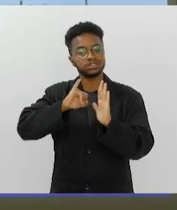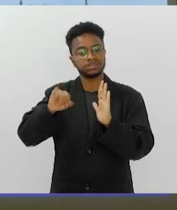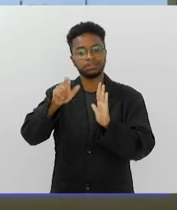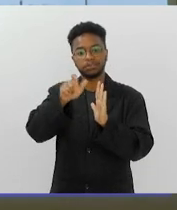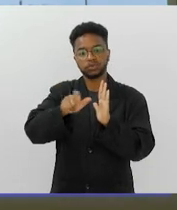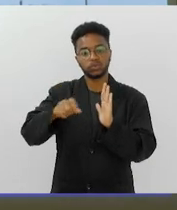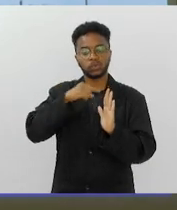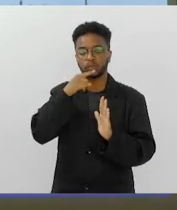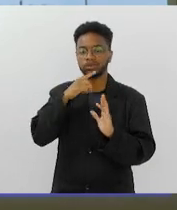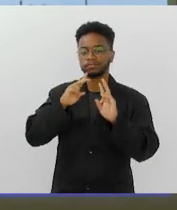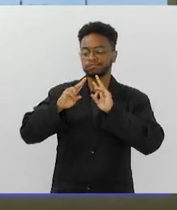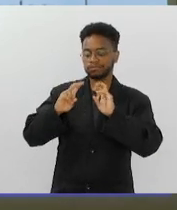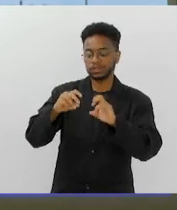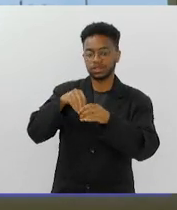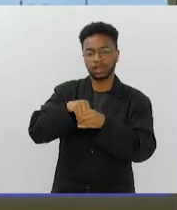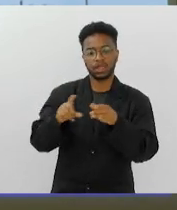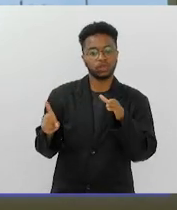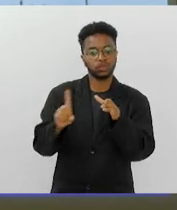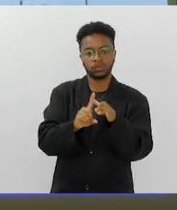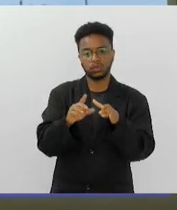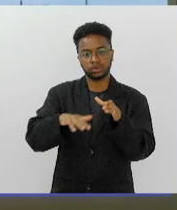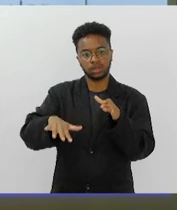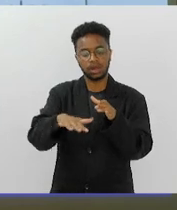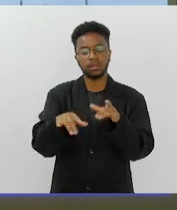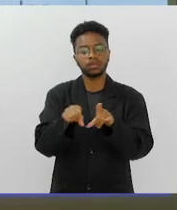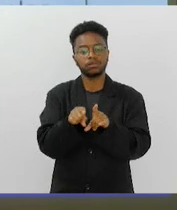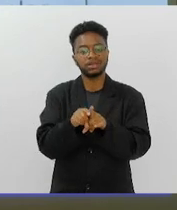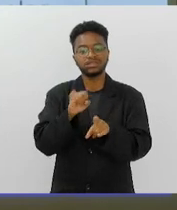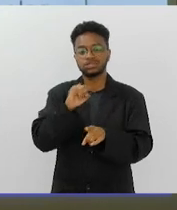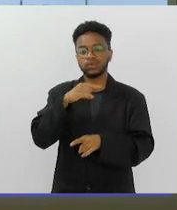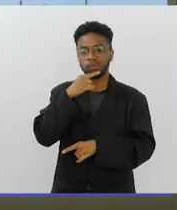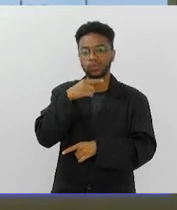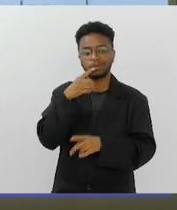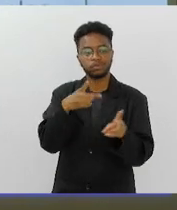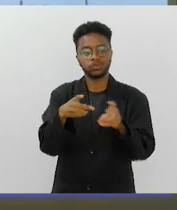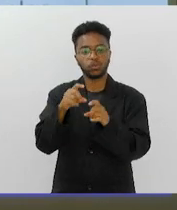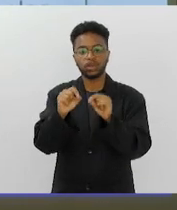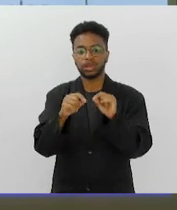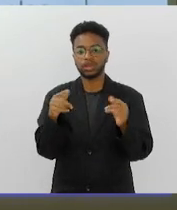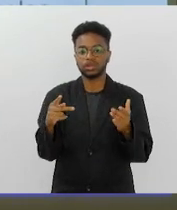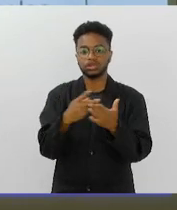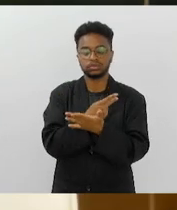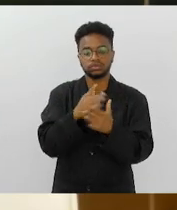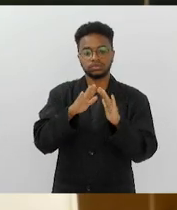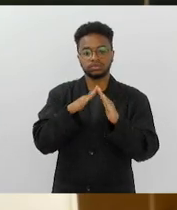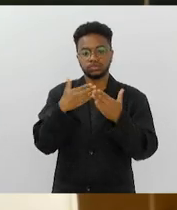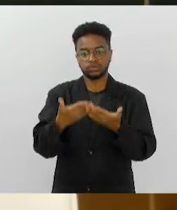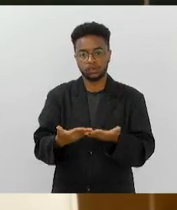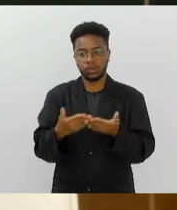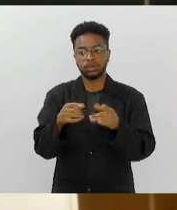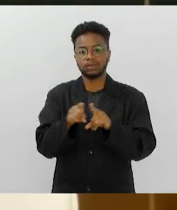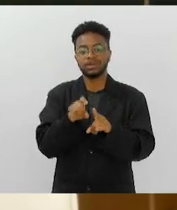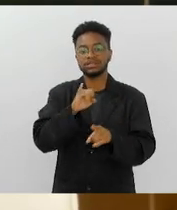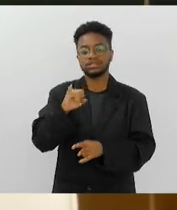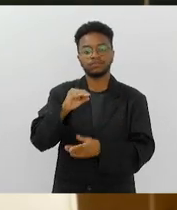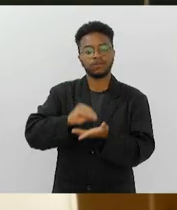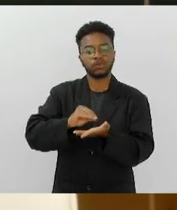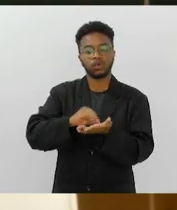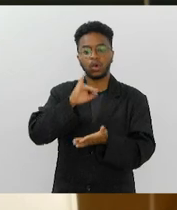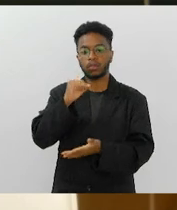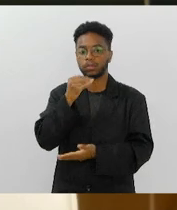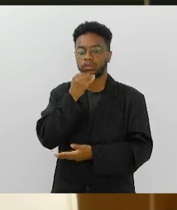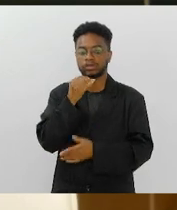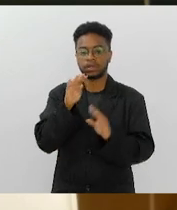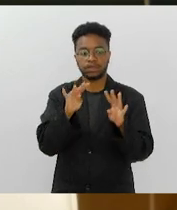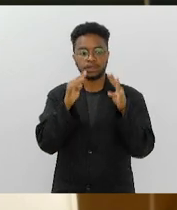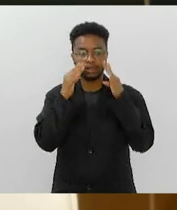naquele território, se ele não se enxerga no que a escola está fazendo e se não tem uma oportunidade de escuta. Então, o